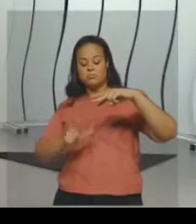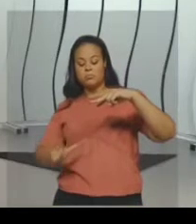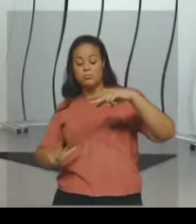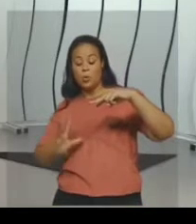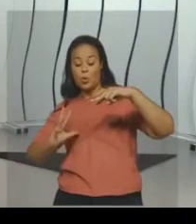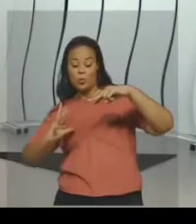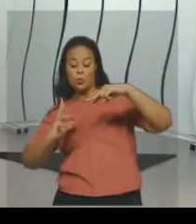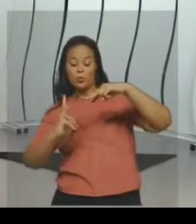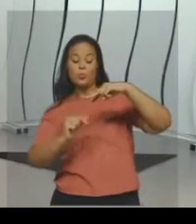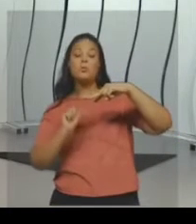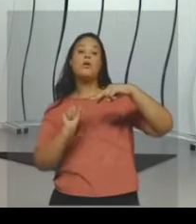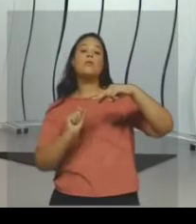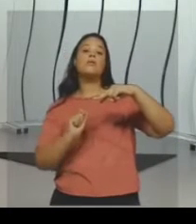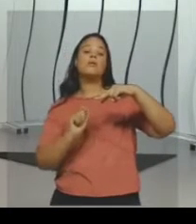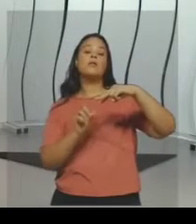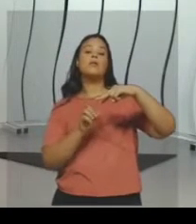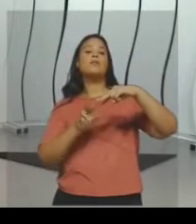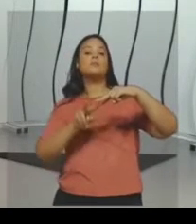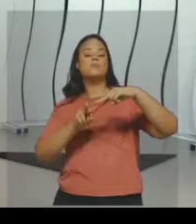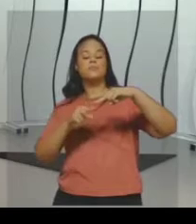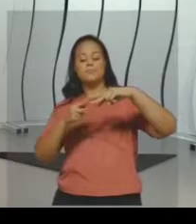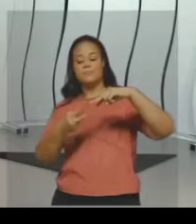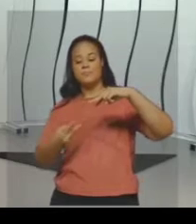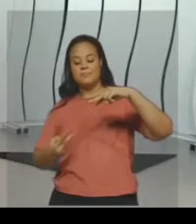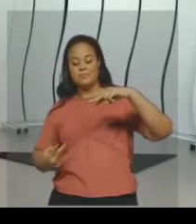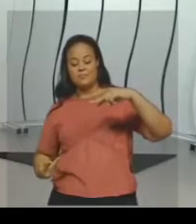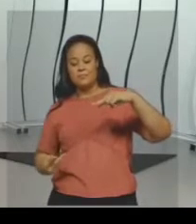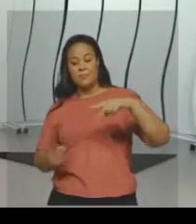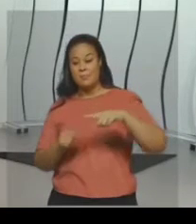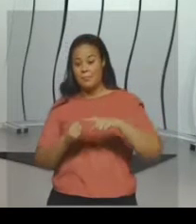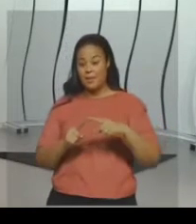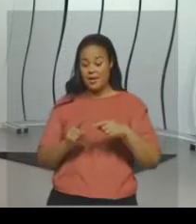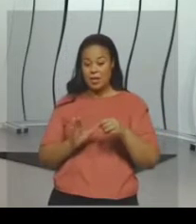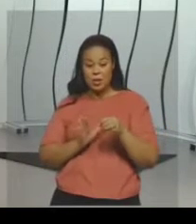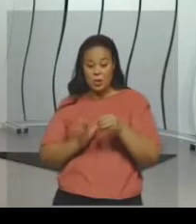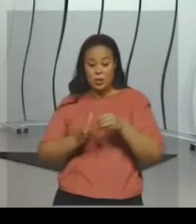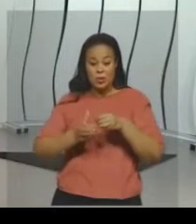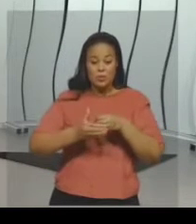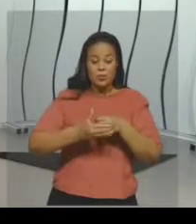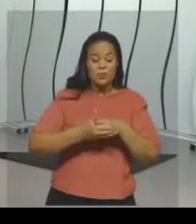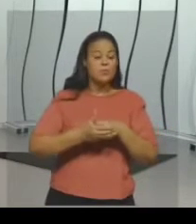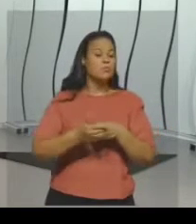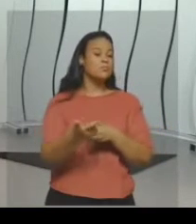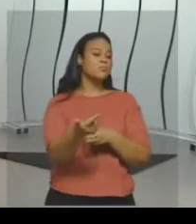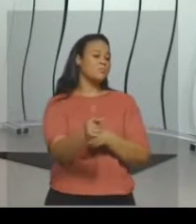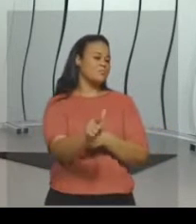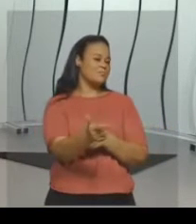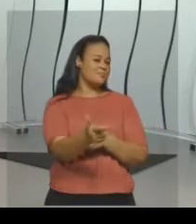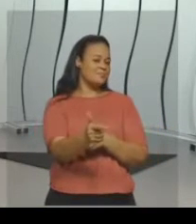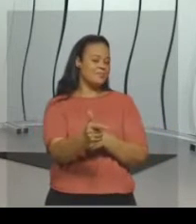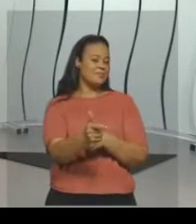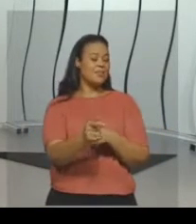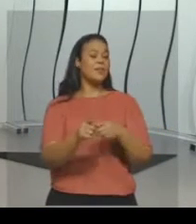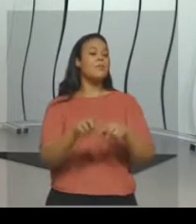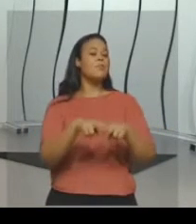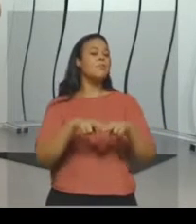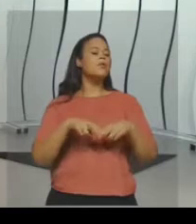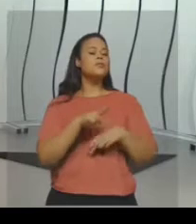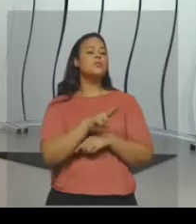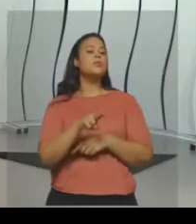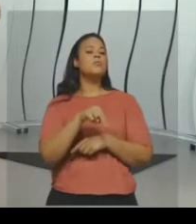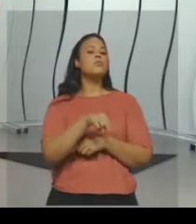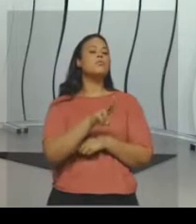DNA. Só que não tem um núcleo envolvendo esse DNA, não tem uma membrana nuclear. Por isso nós chamamos de nucleóide. O DNA está